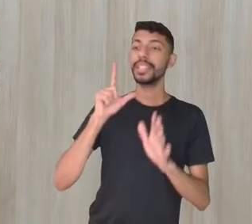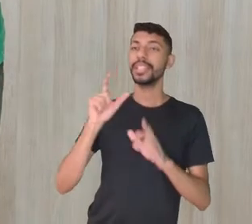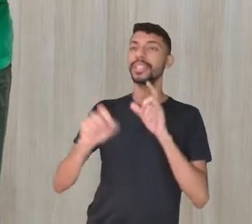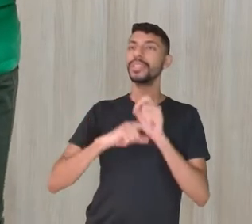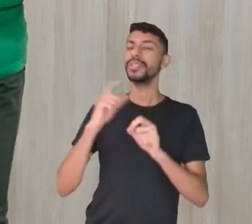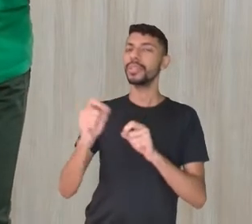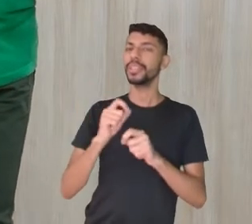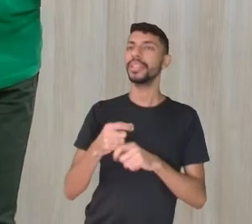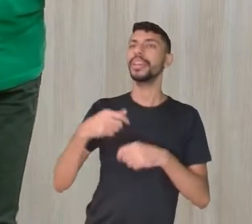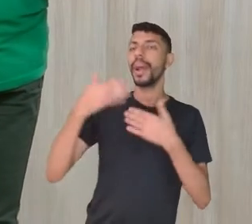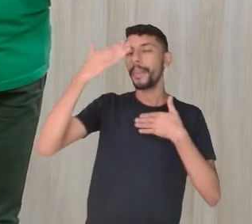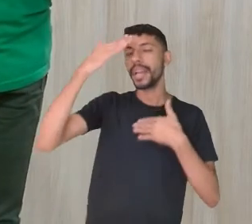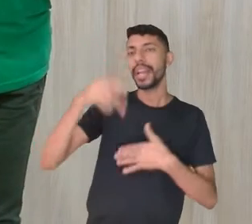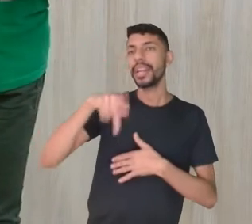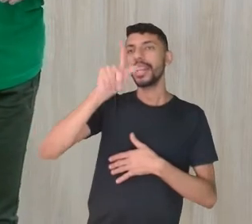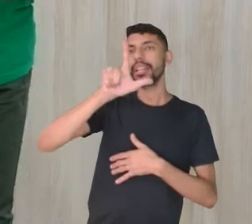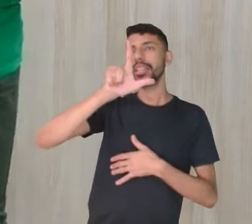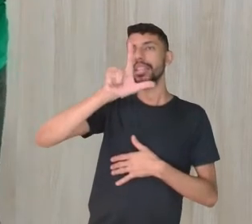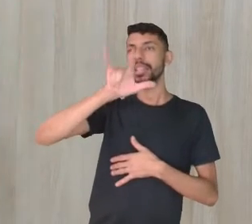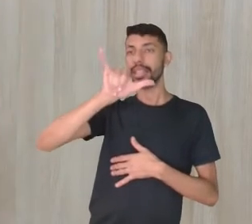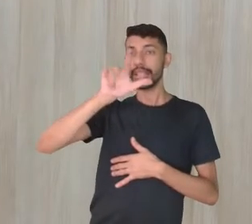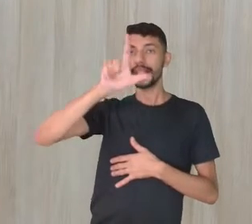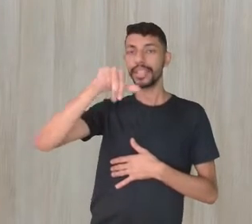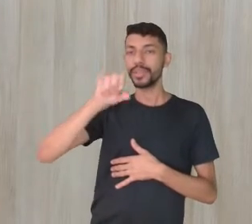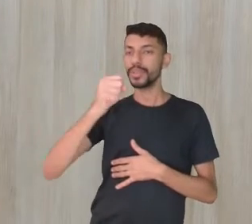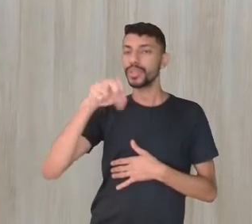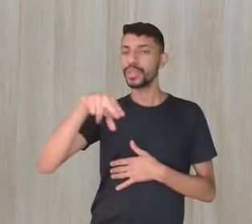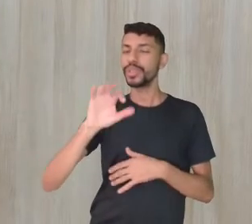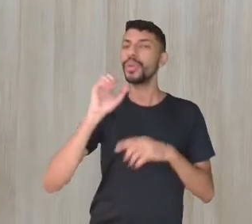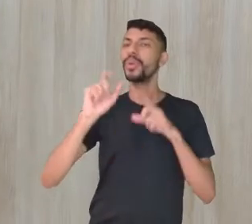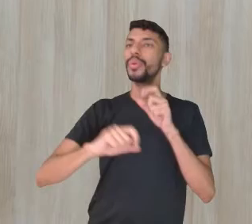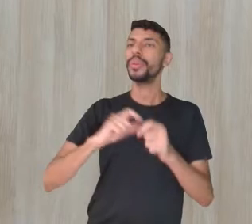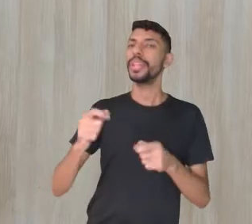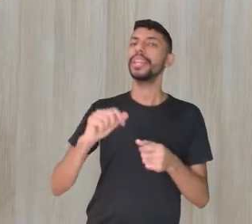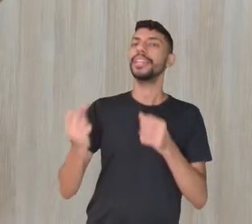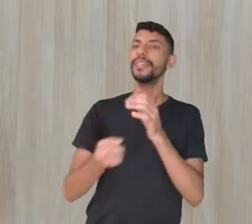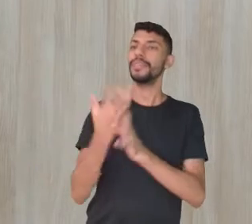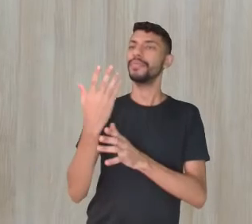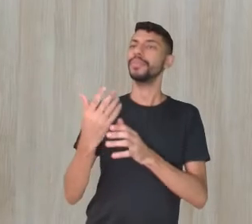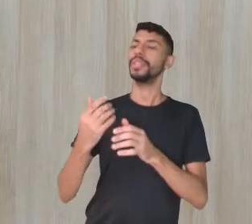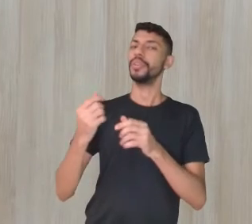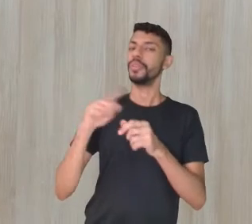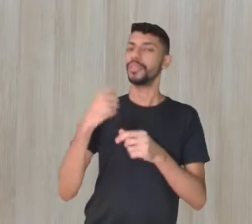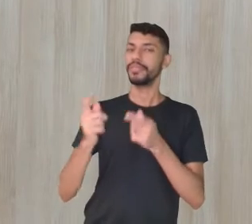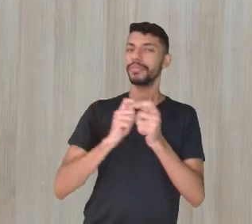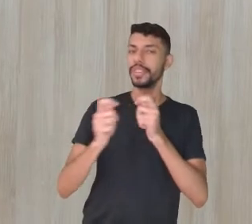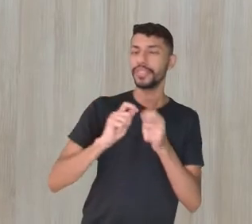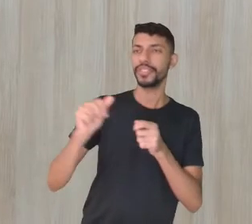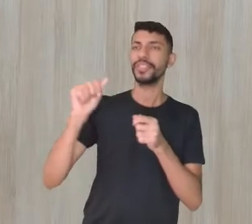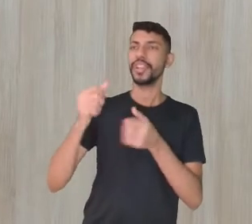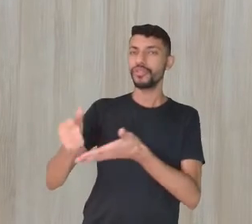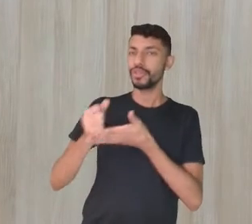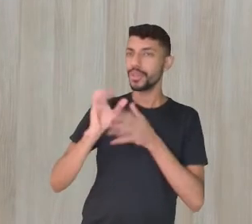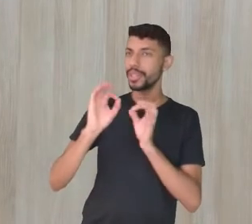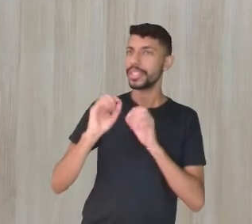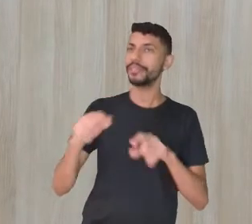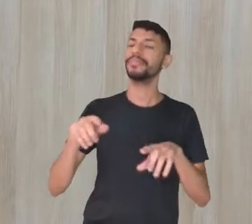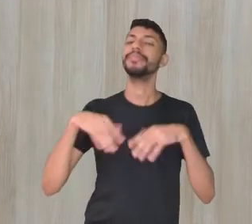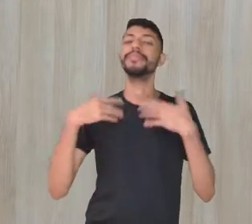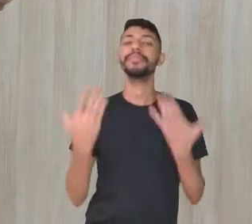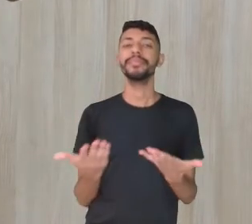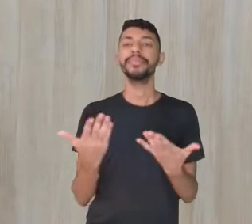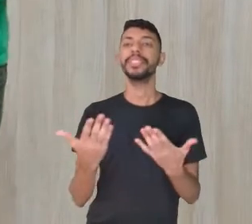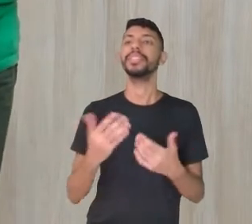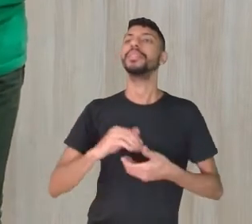que dirigiu, que filmou, né, essa nossa entrevista. A você, Kilson, e a Josineide, muito obrigada por